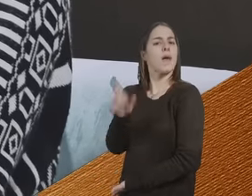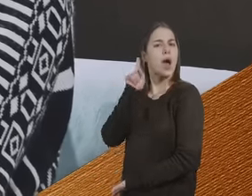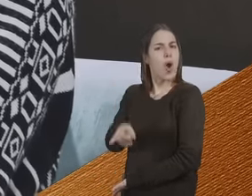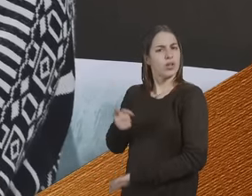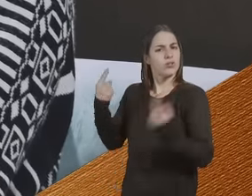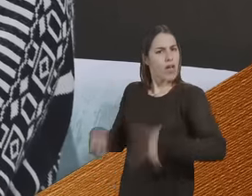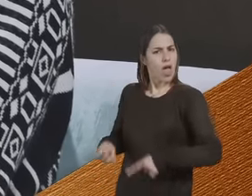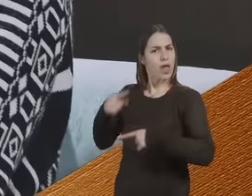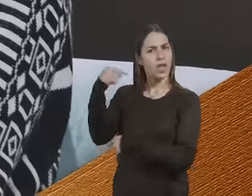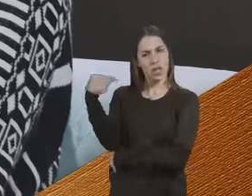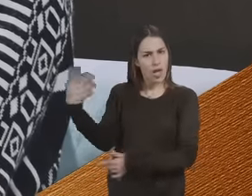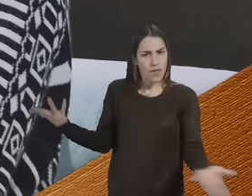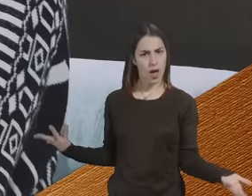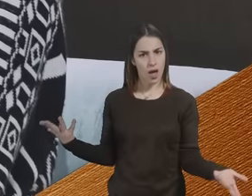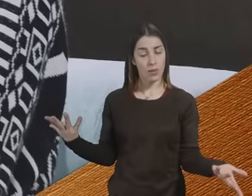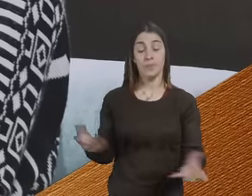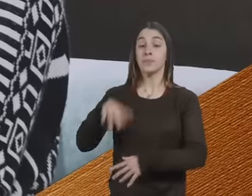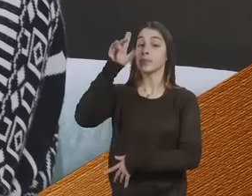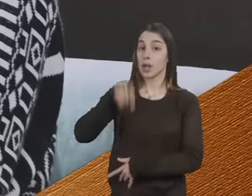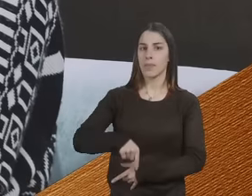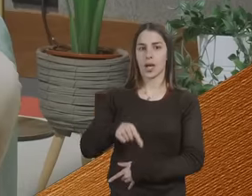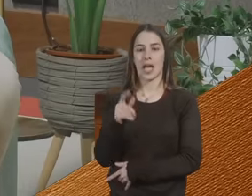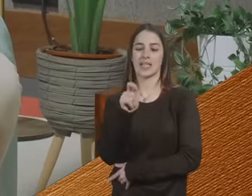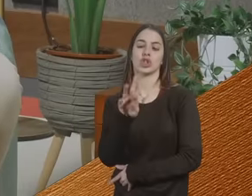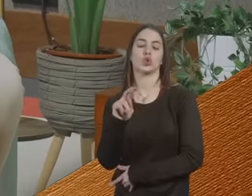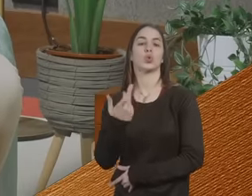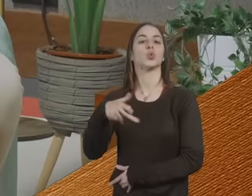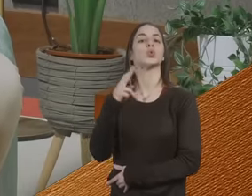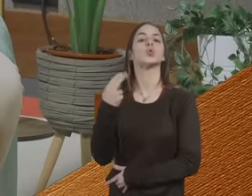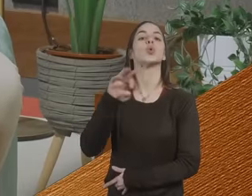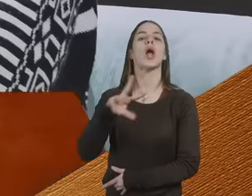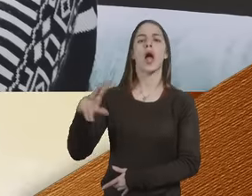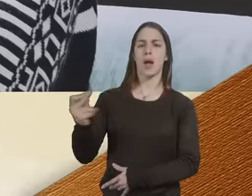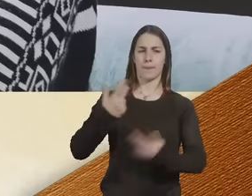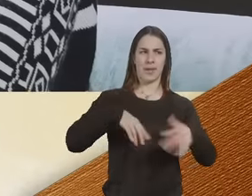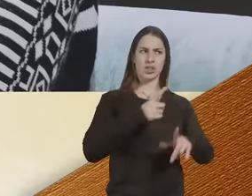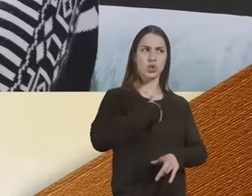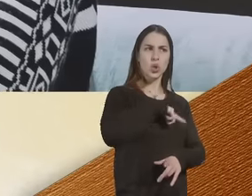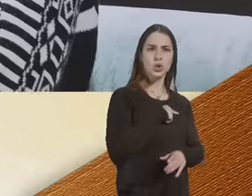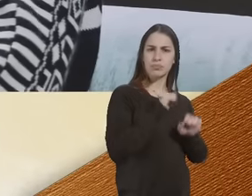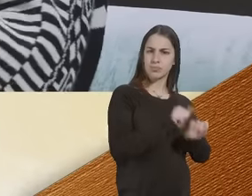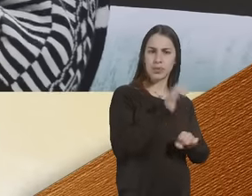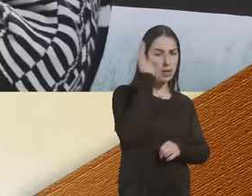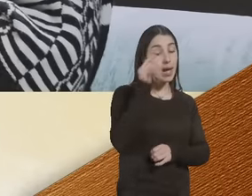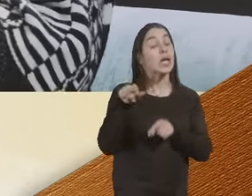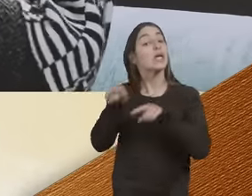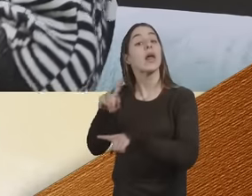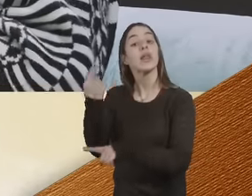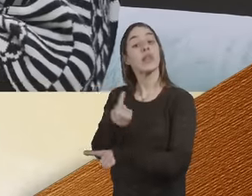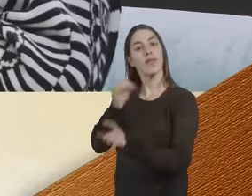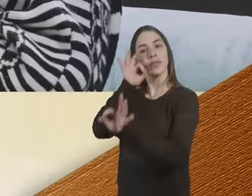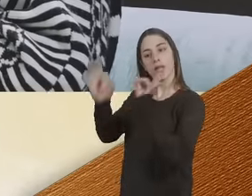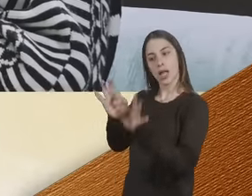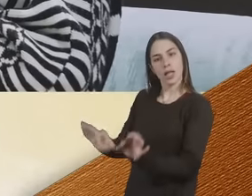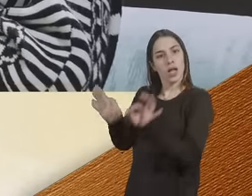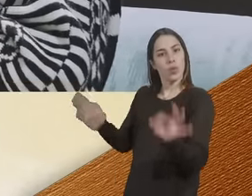conotação negativa. Já para não falar que é esdrúxula. Mas nós não somos donos? Eles devem ser tratados como membros